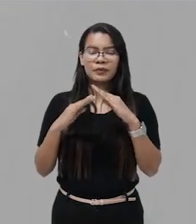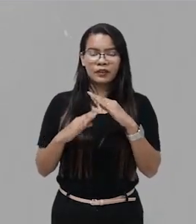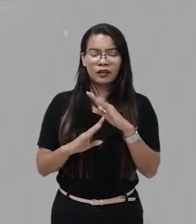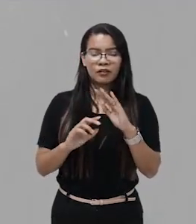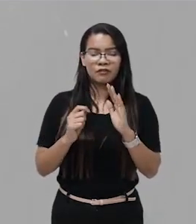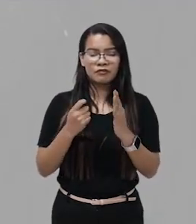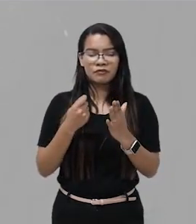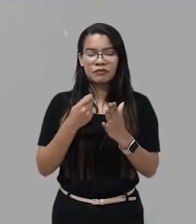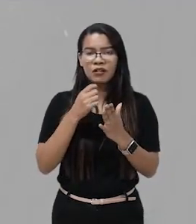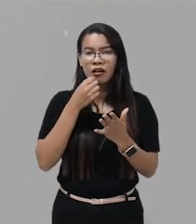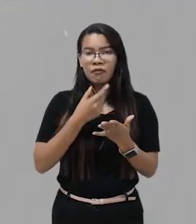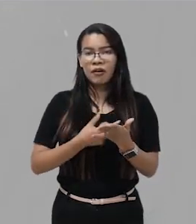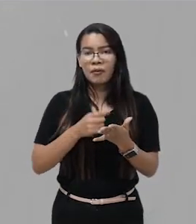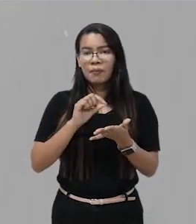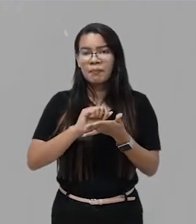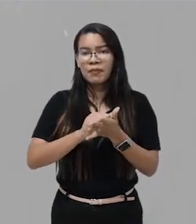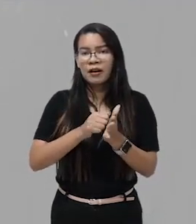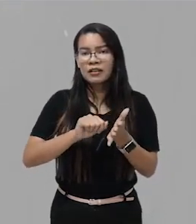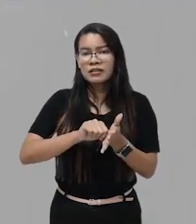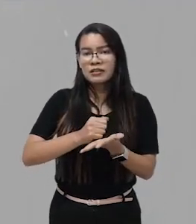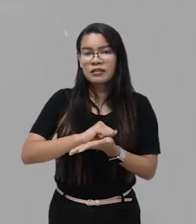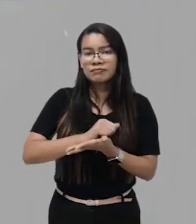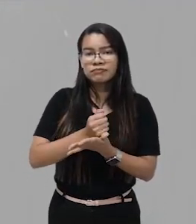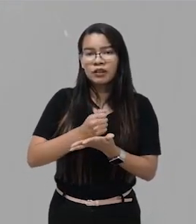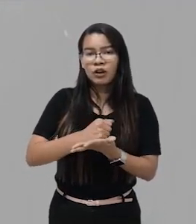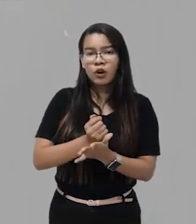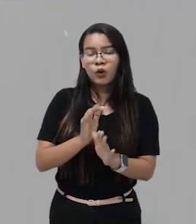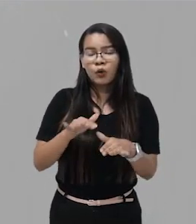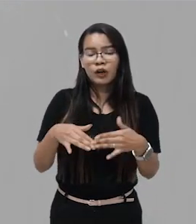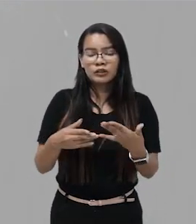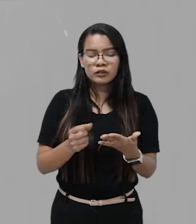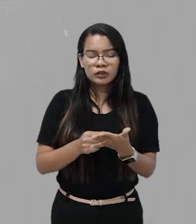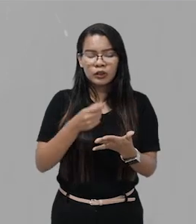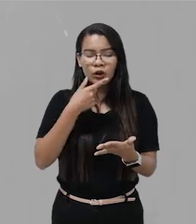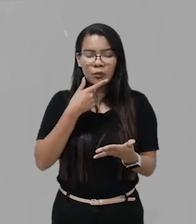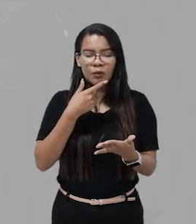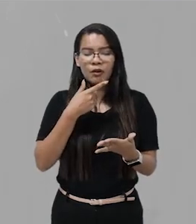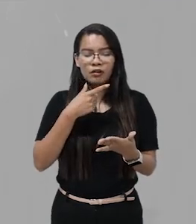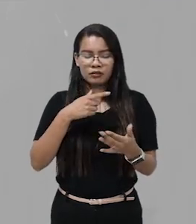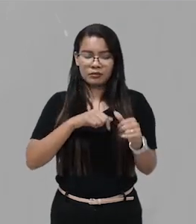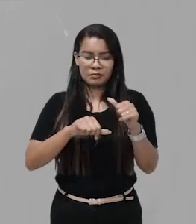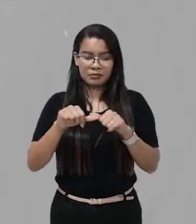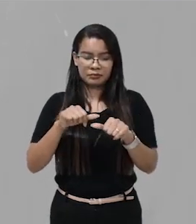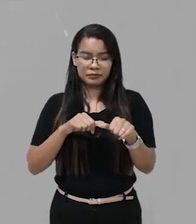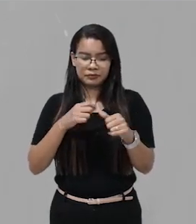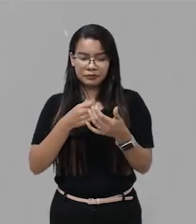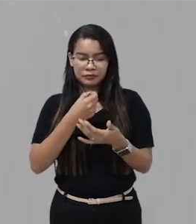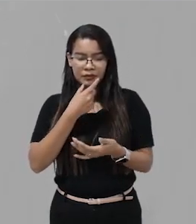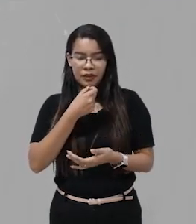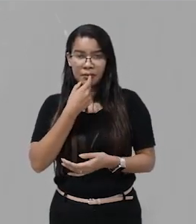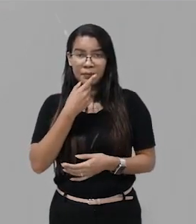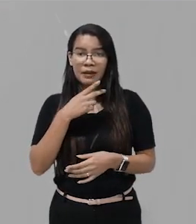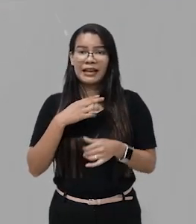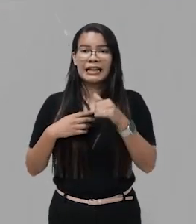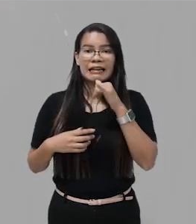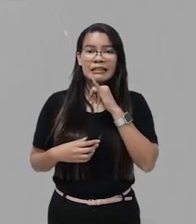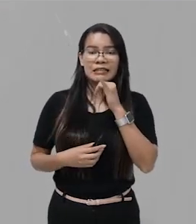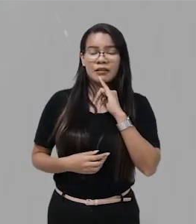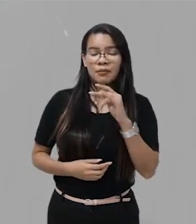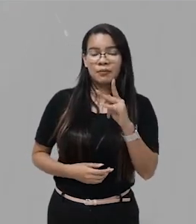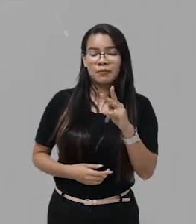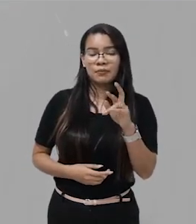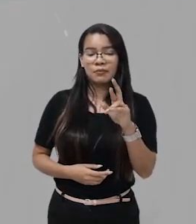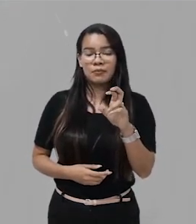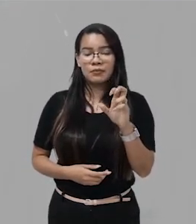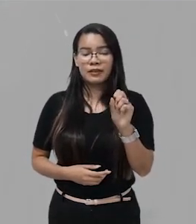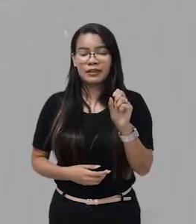indivíduo toma um remédio para a sua pressão, ele sofre de pressão arterial, de hipertensão, por exemplo, ele toma um remédio para